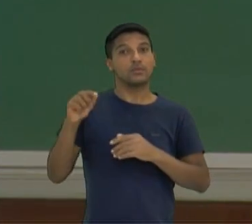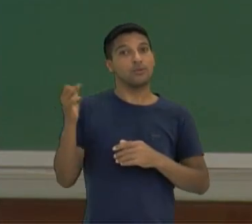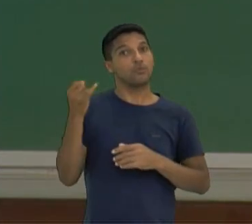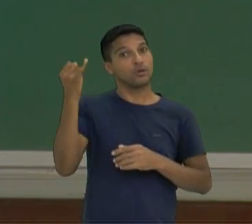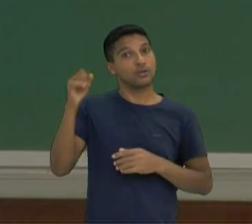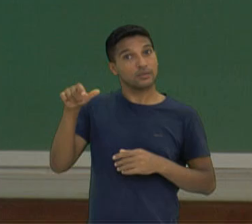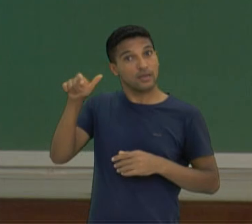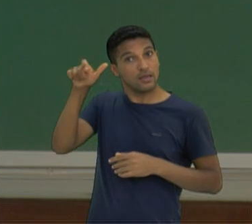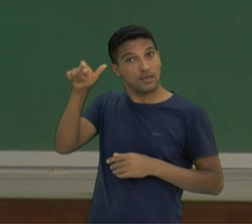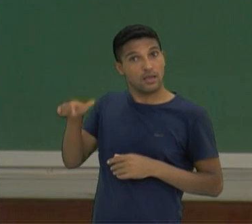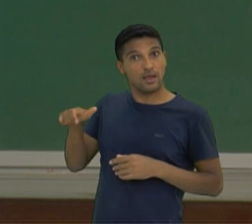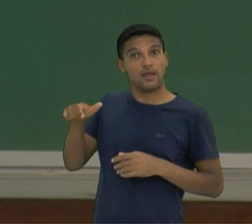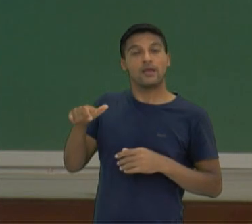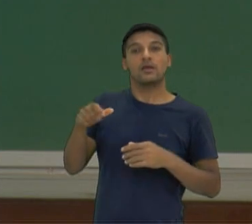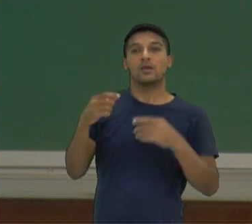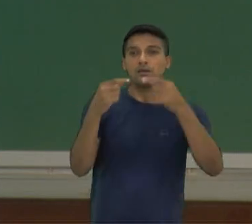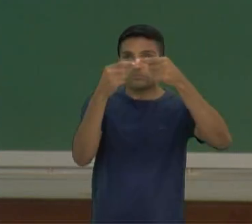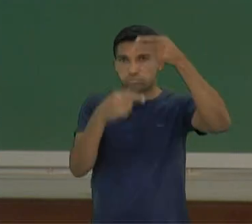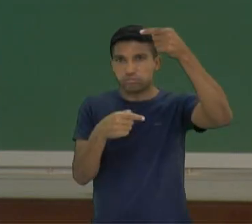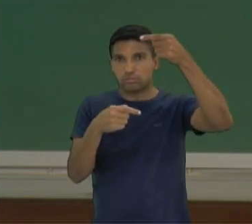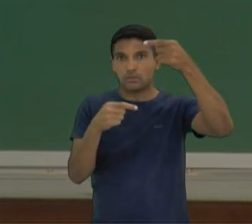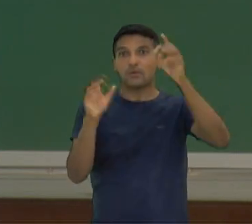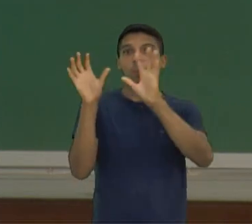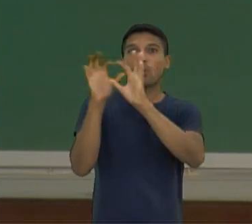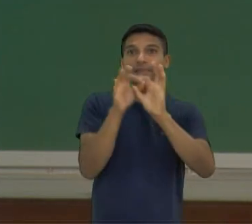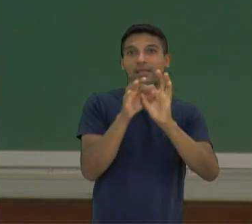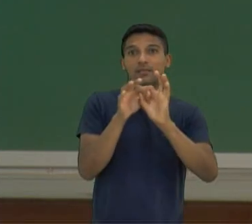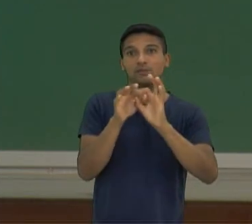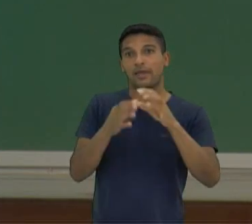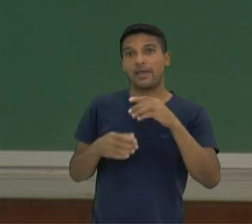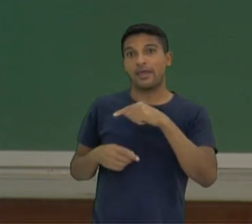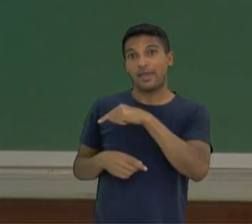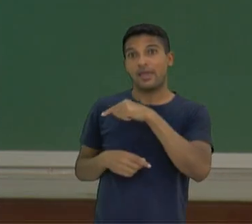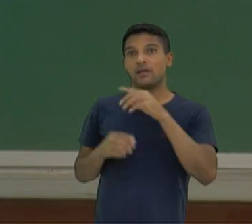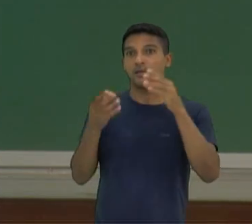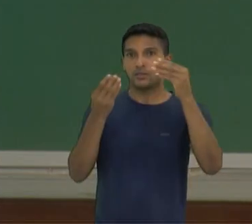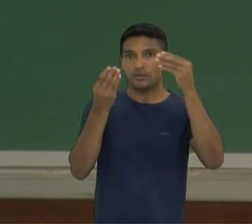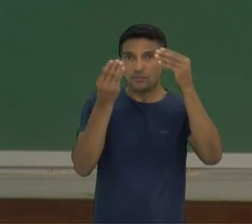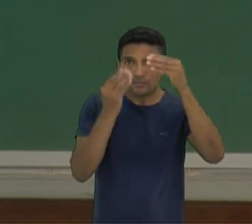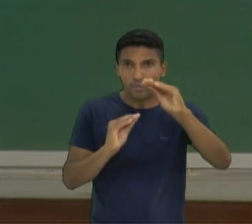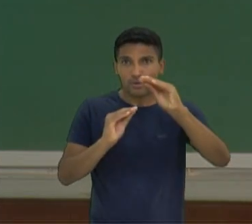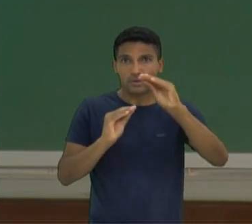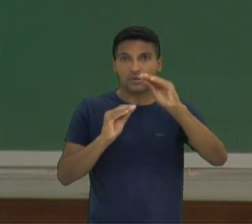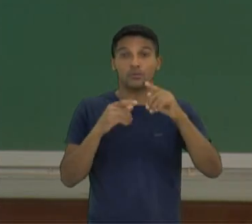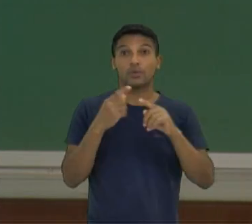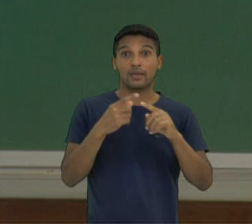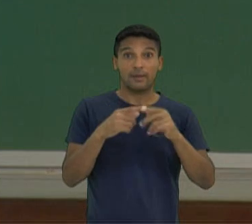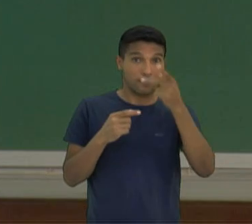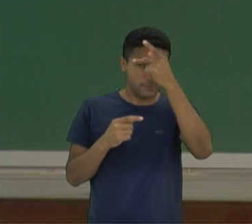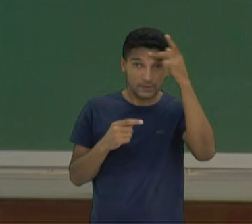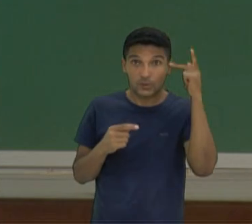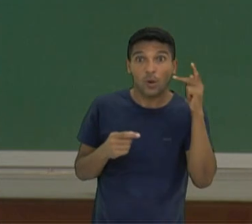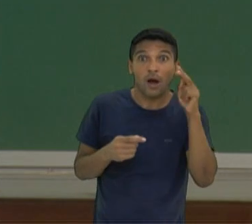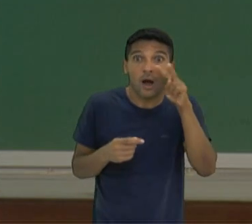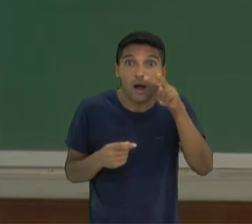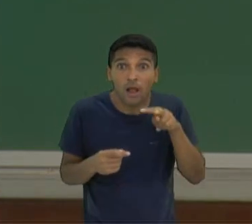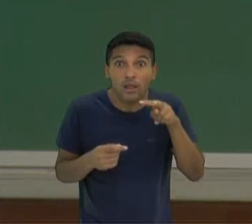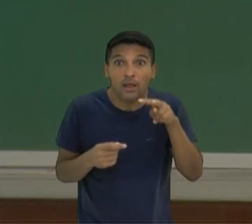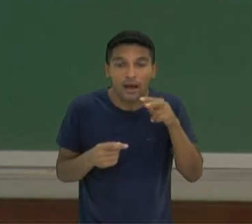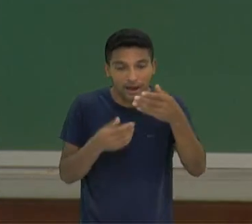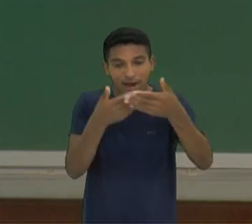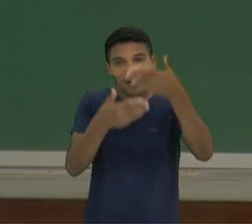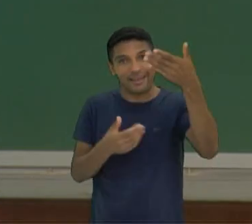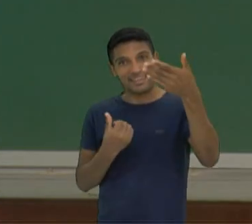claro, mencionar isso na contextualização justamente para trazer credibilidade para o leitor. O leitor sabe que é um especialista que está